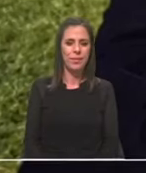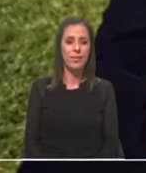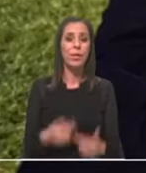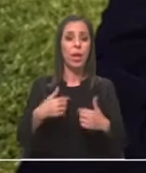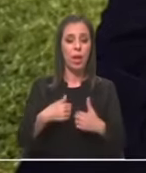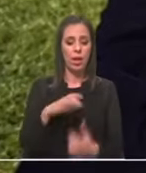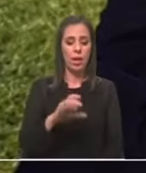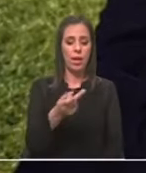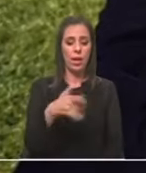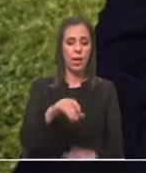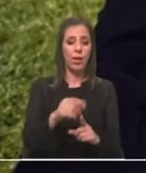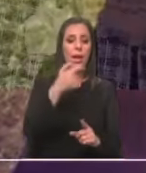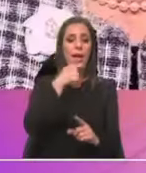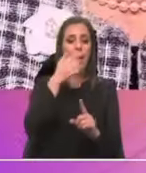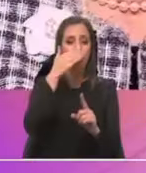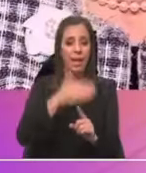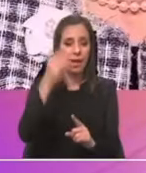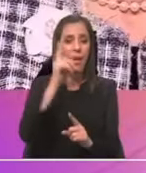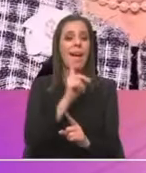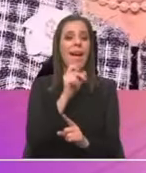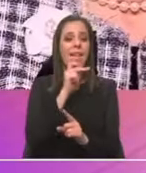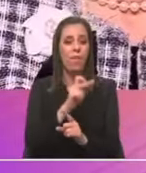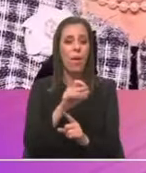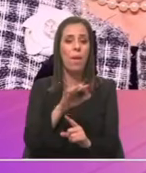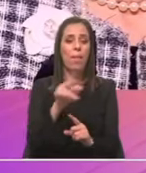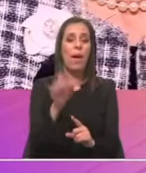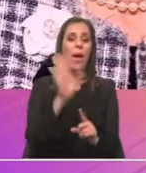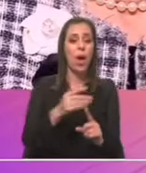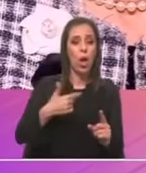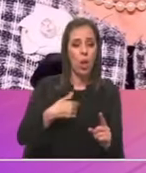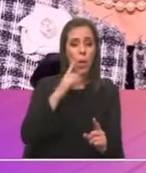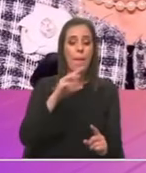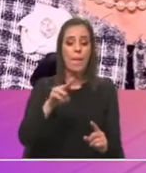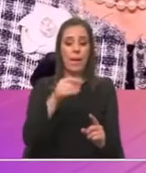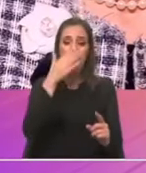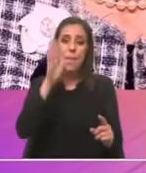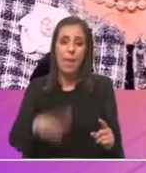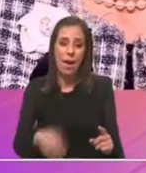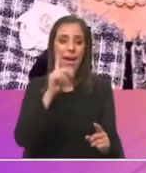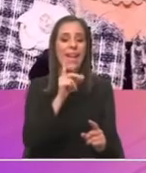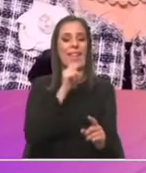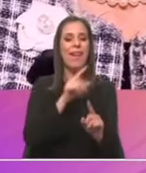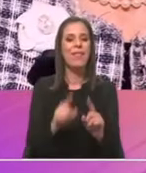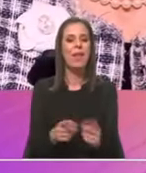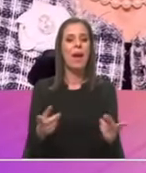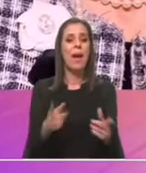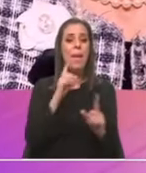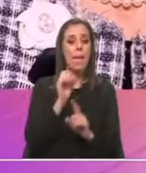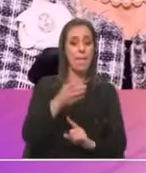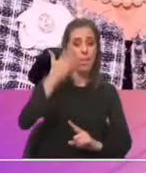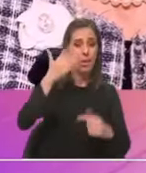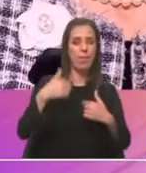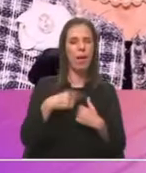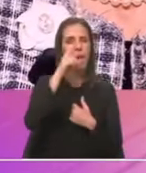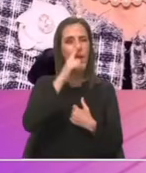eu sou Carolina a neta mais velha da avó paa Olá eu sou Maria a neta mais nova da avó a primeira coisa que eu